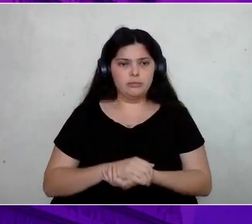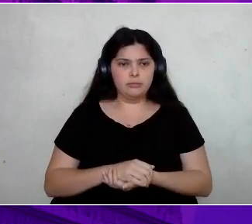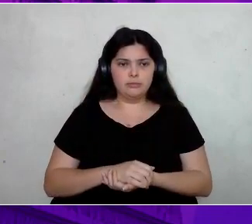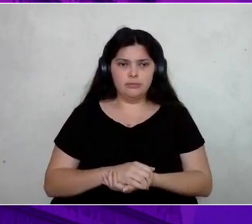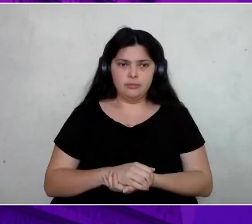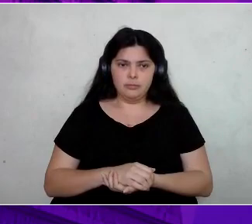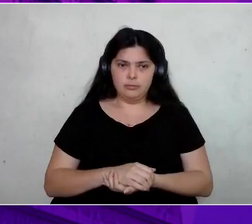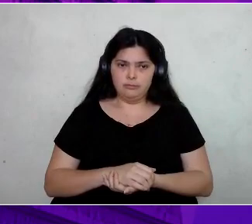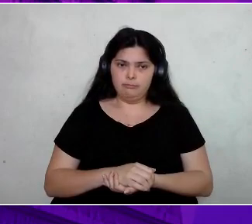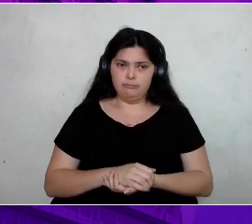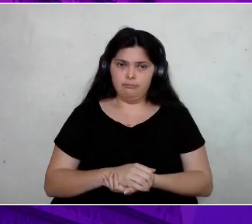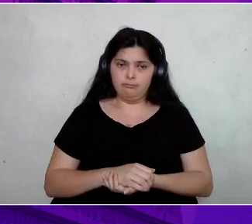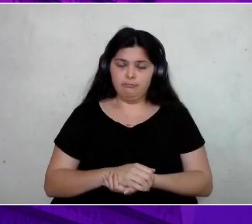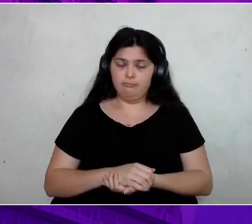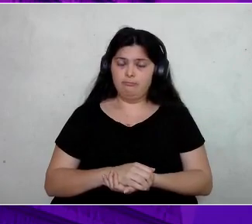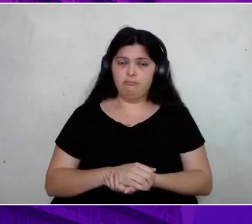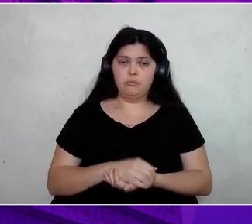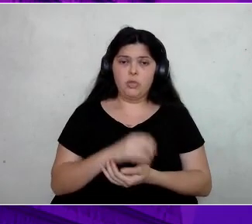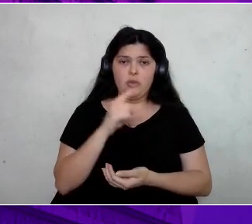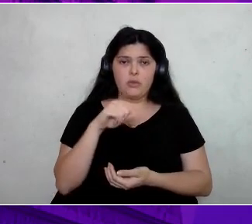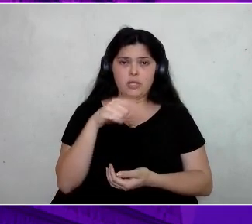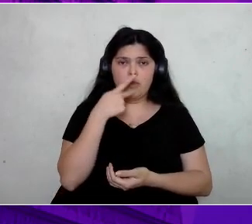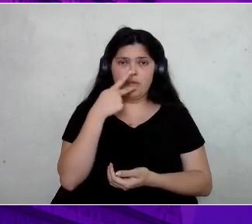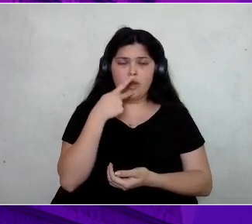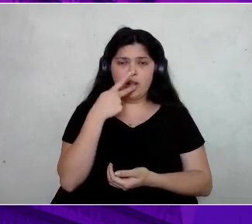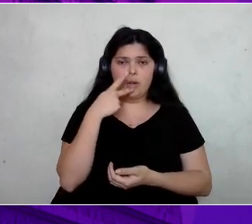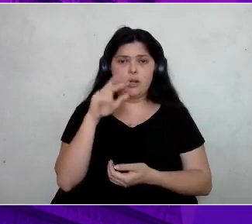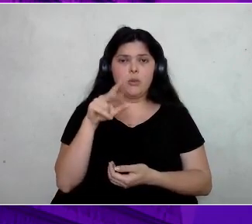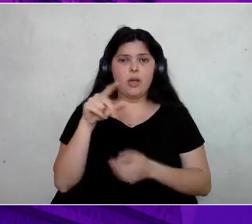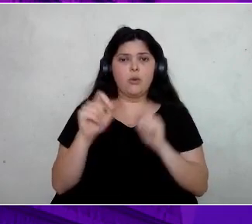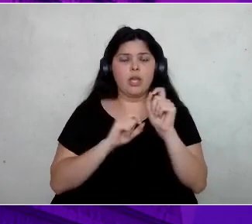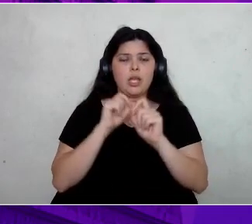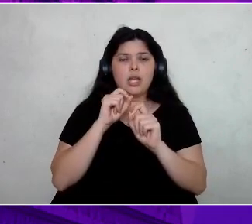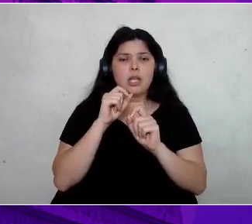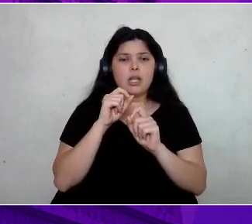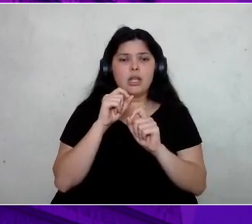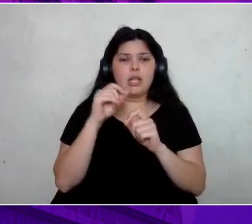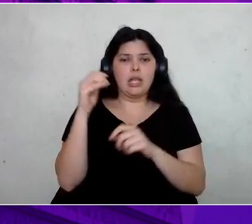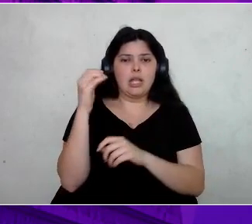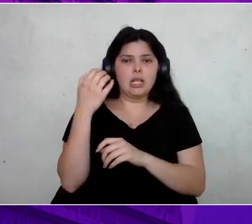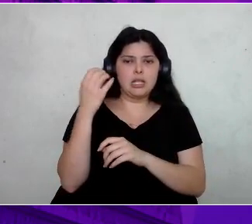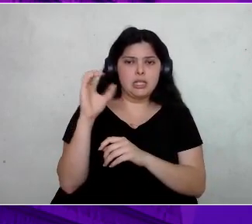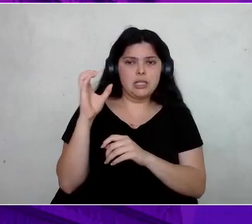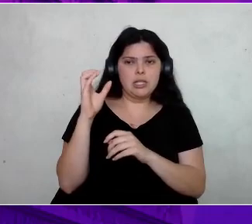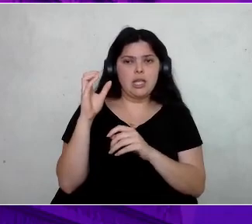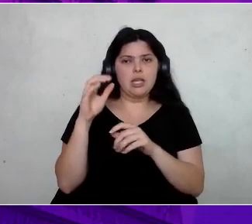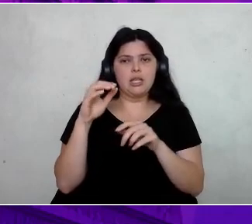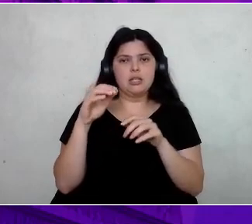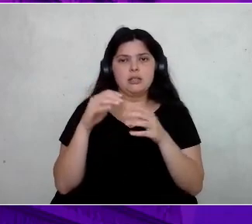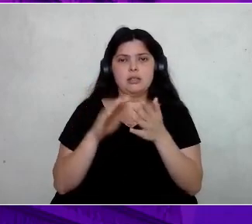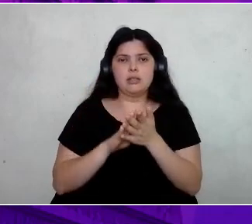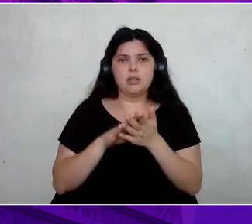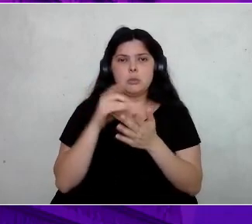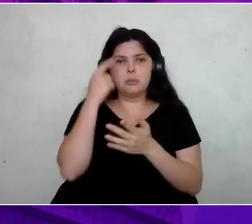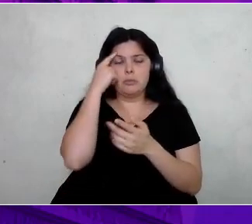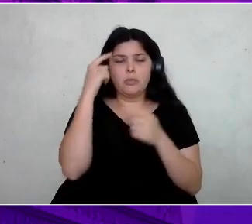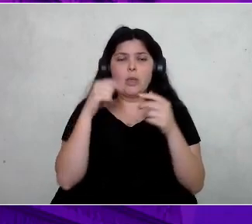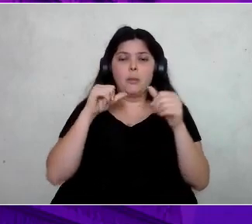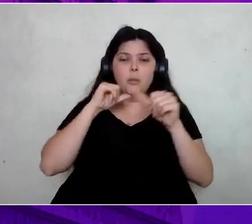Isso que eu estou falando para vocês não é rocket science. São mudanças na abordagem que são